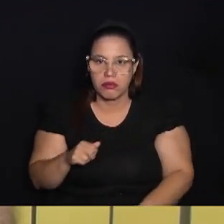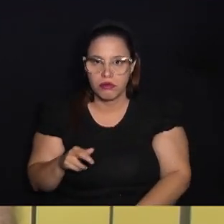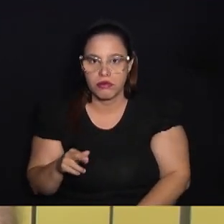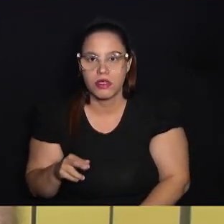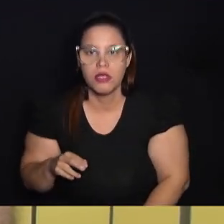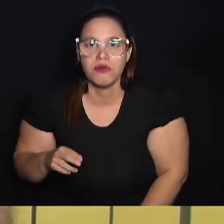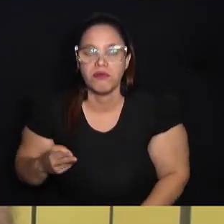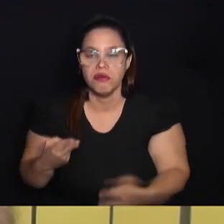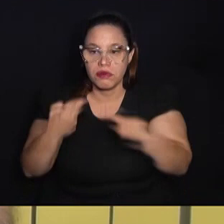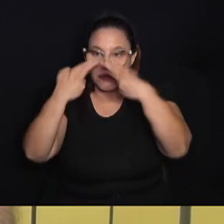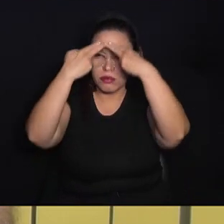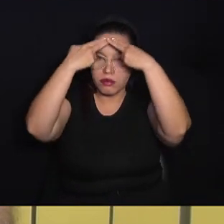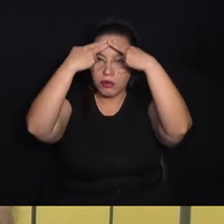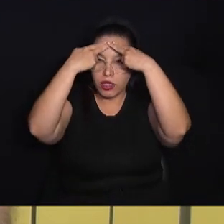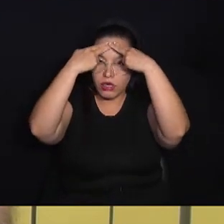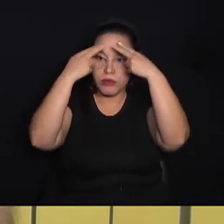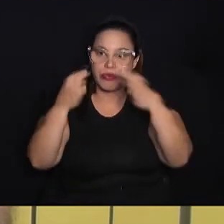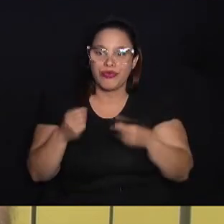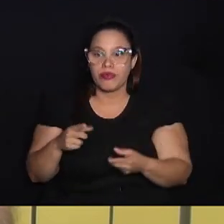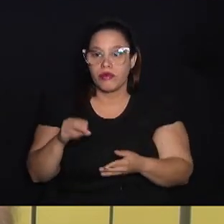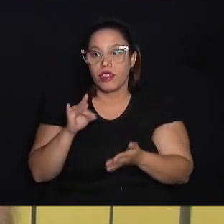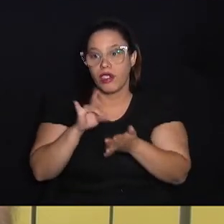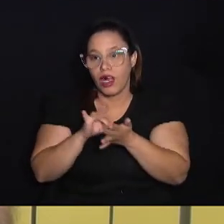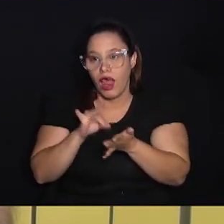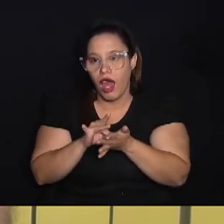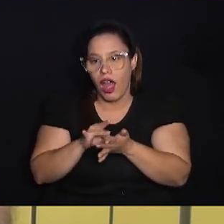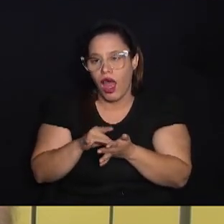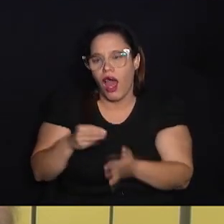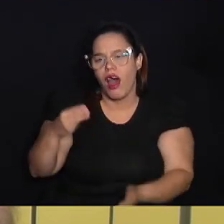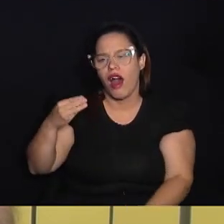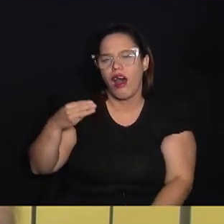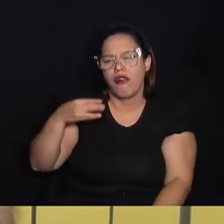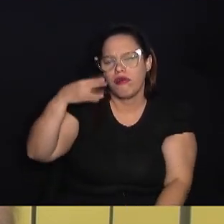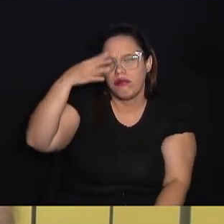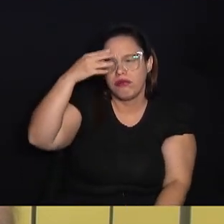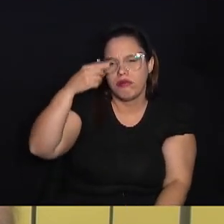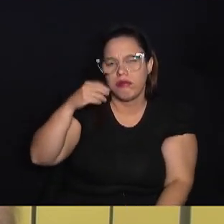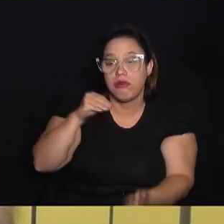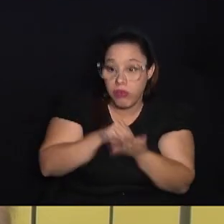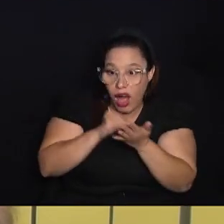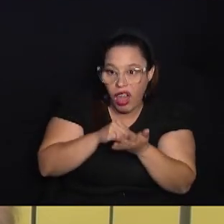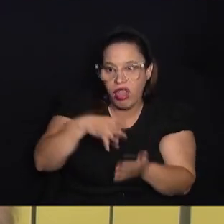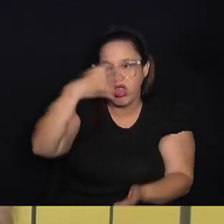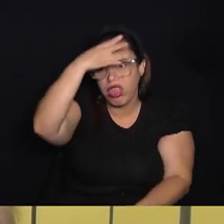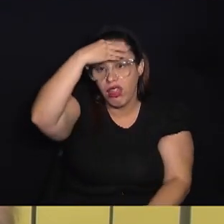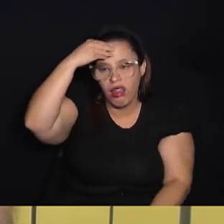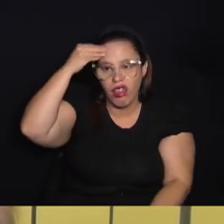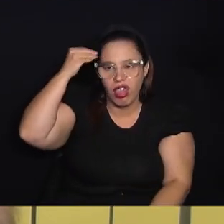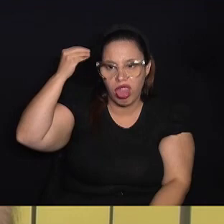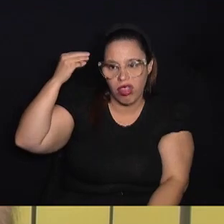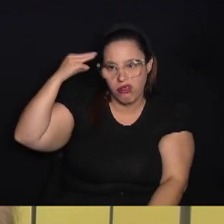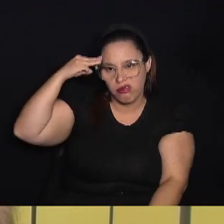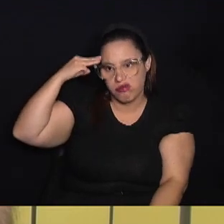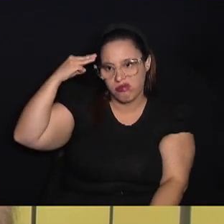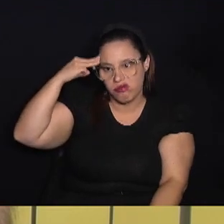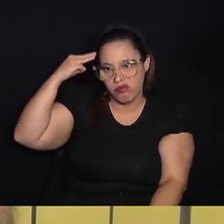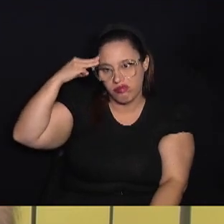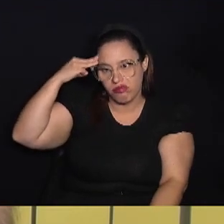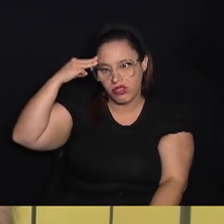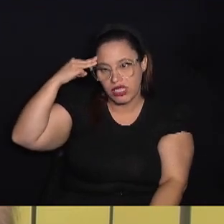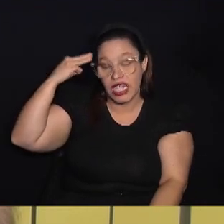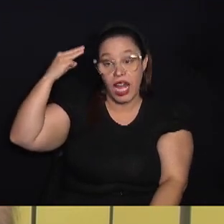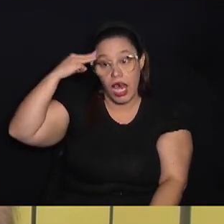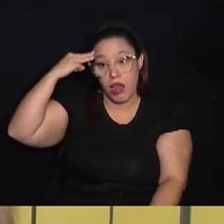traum o que nos assombra de verdade é a falta de memória que a gente tem e a memória faz a gente vencer a